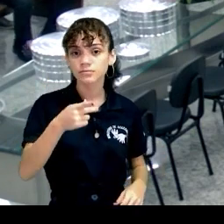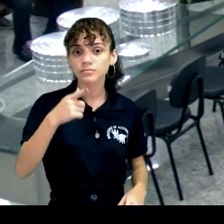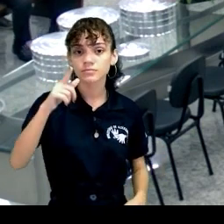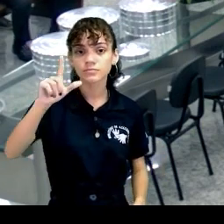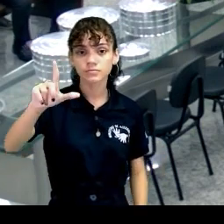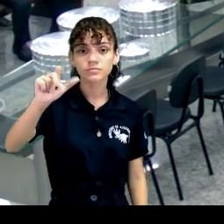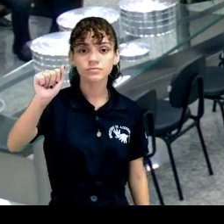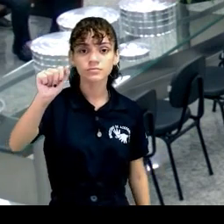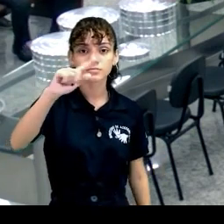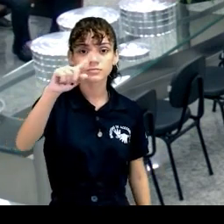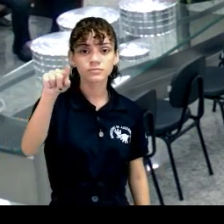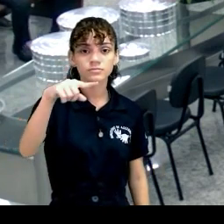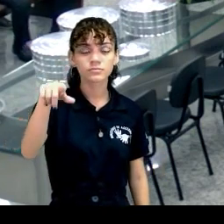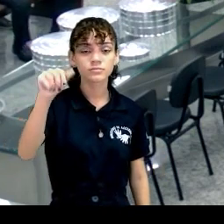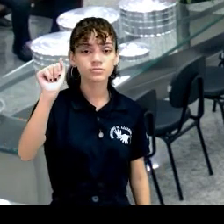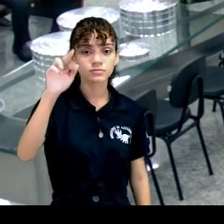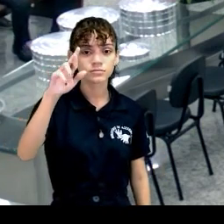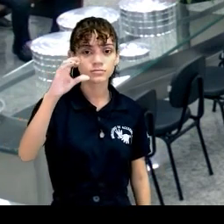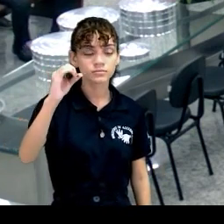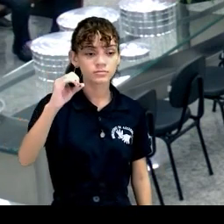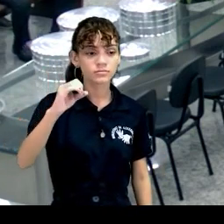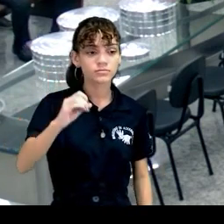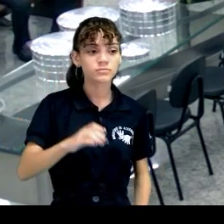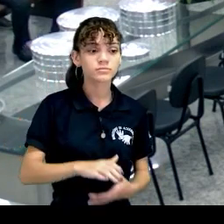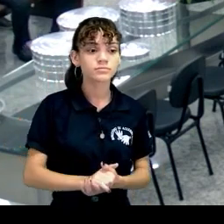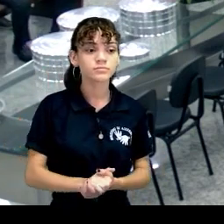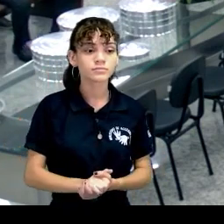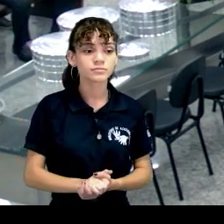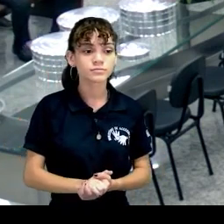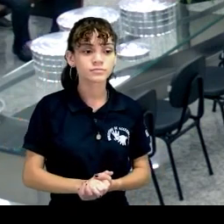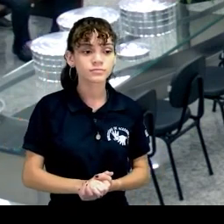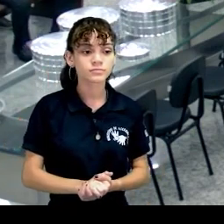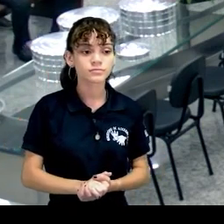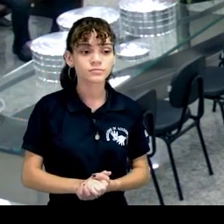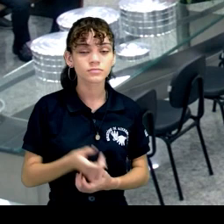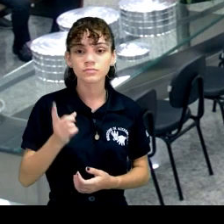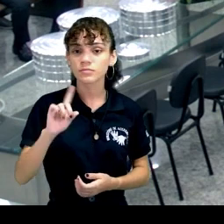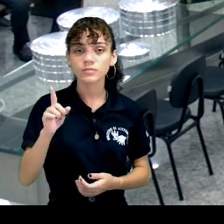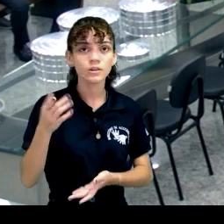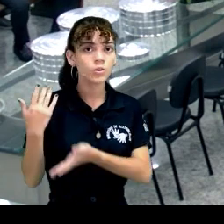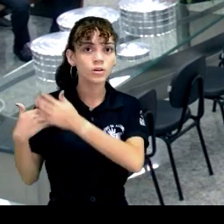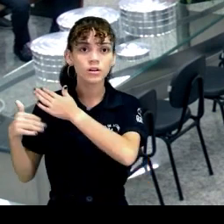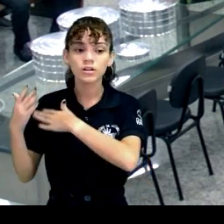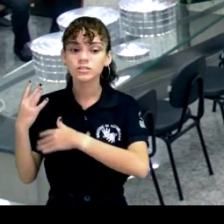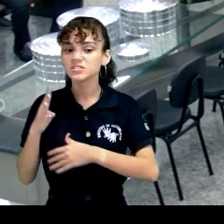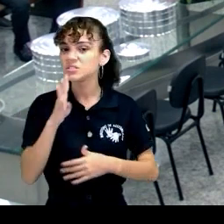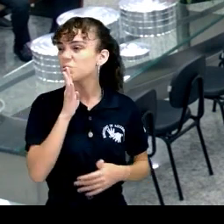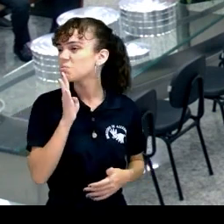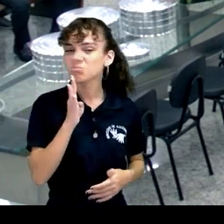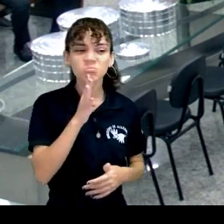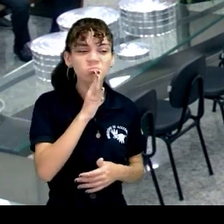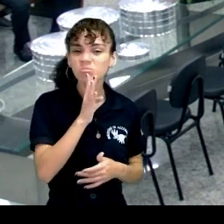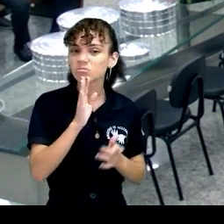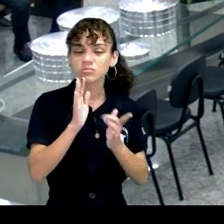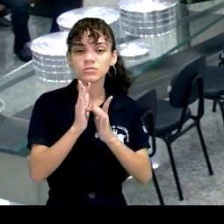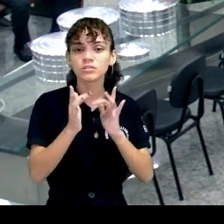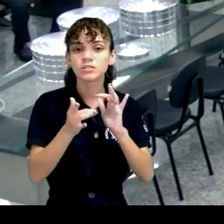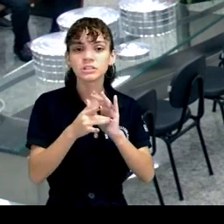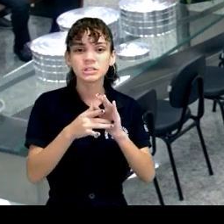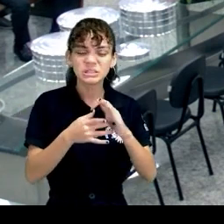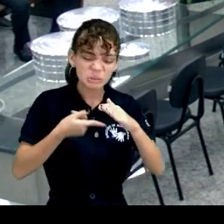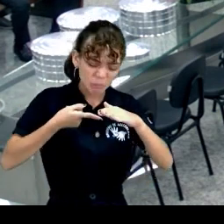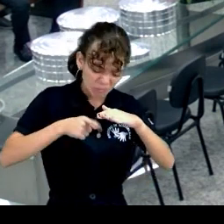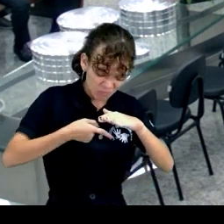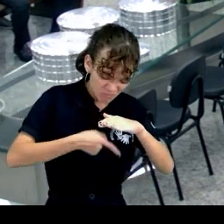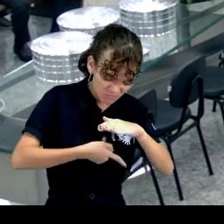sem conhecer Jesus de maneira íntima, mas no capítulo 12 fala desse Lázaro depois que Jesus o